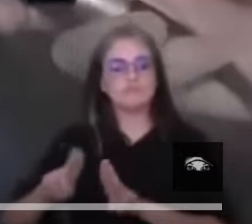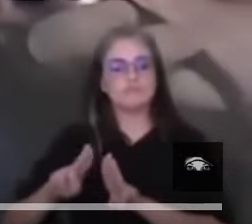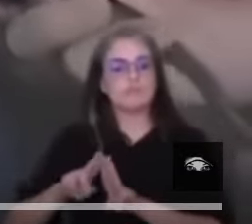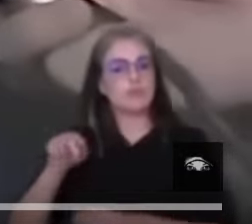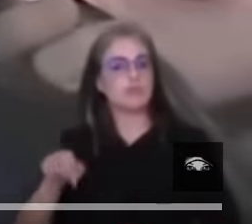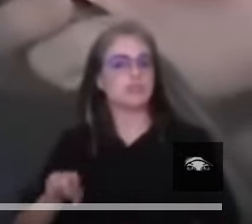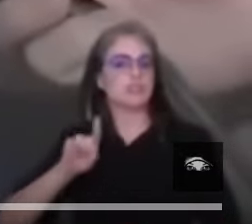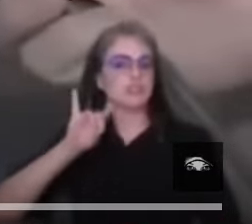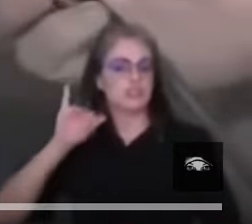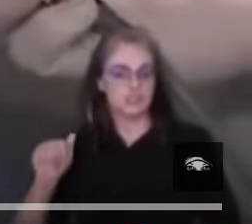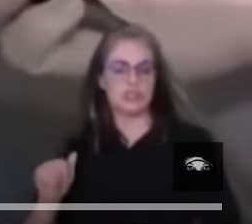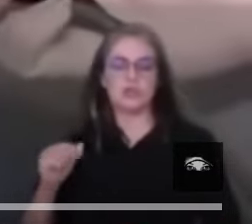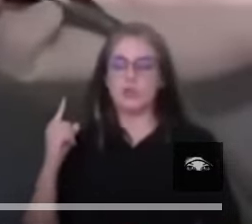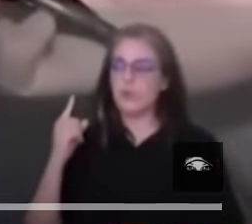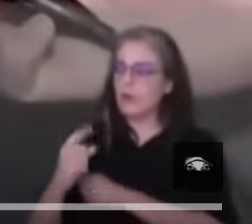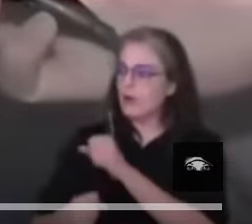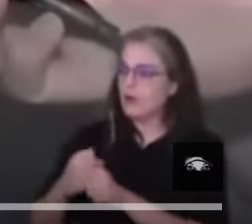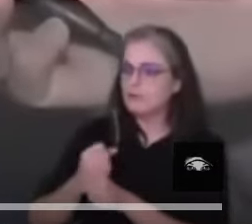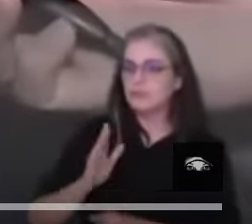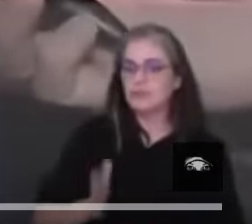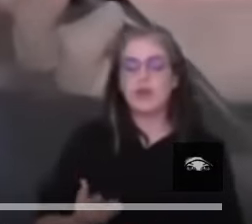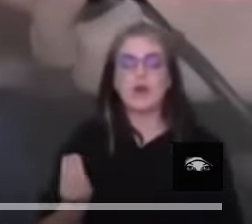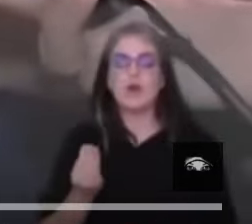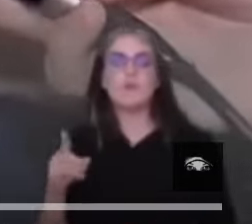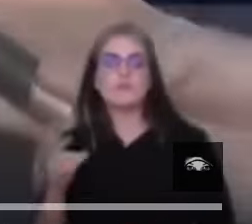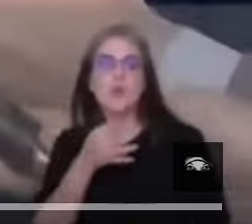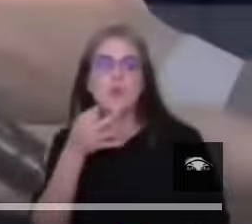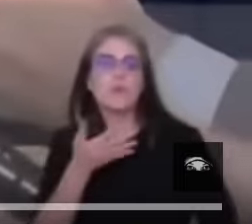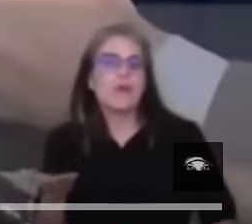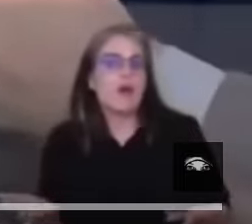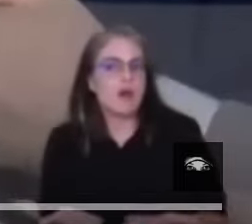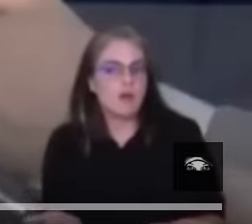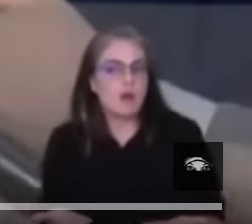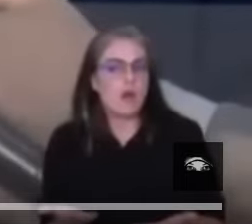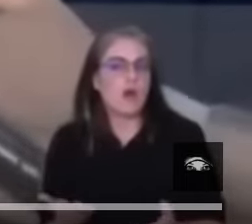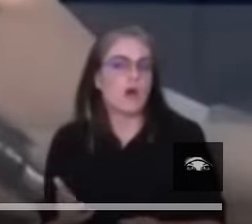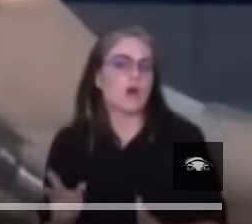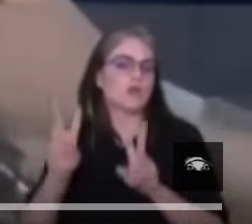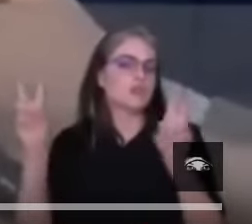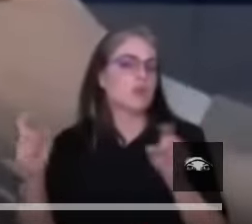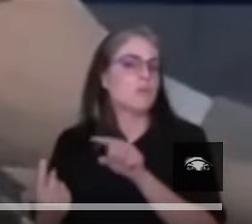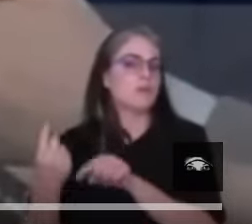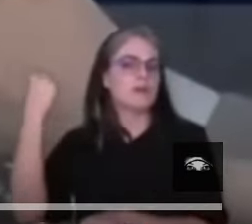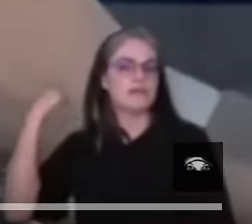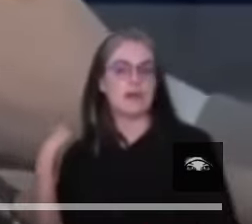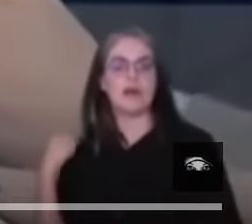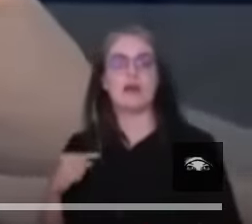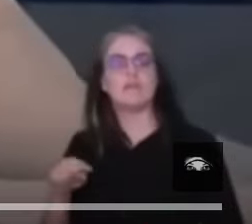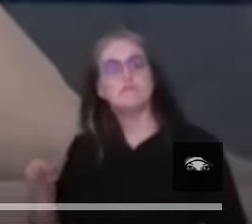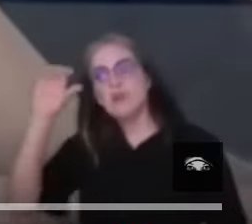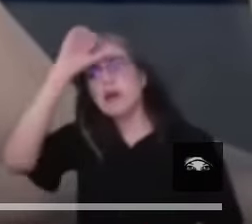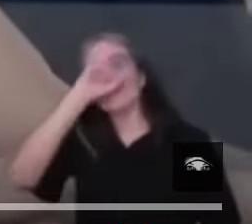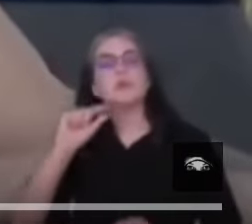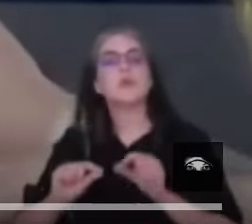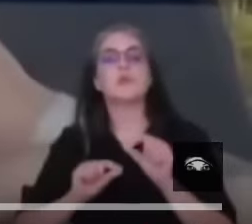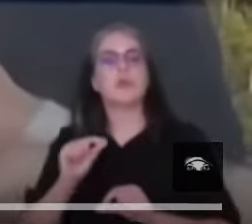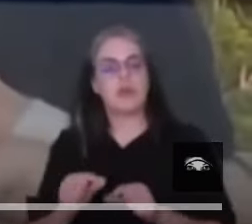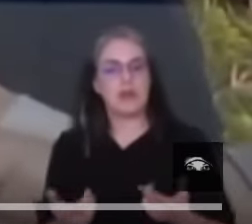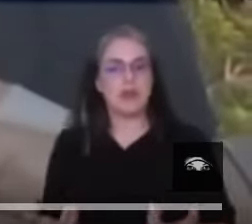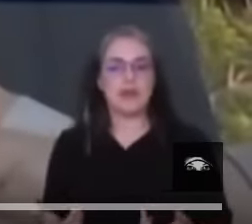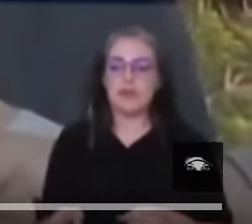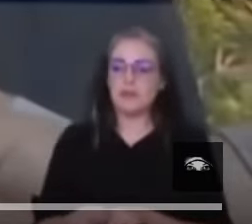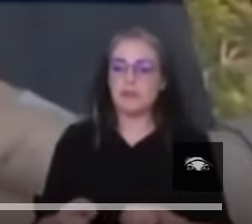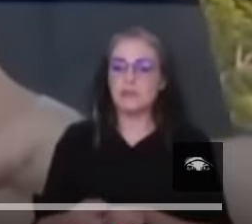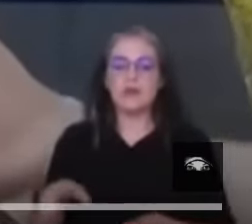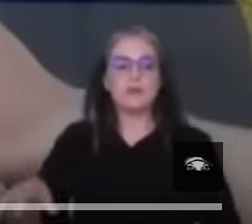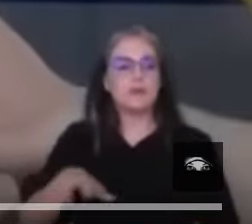especificamente. Um ano depois, como você vê aquele desafio, Ricardo? E o que ele traz de aprendizado, não só para as instituições, mas